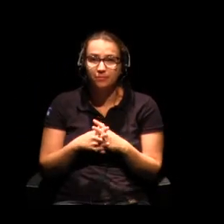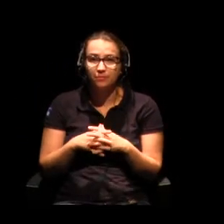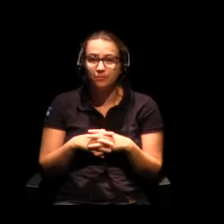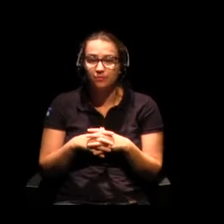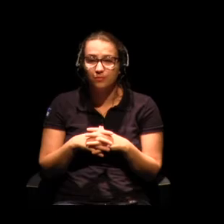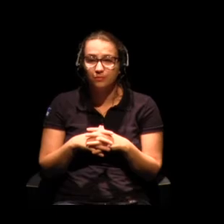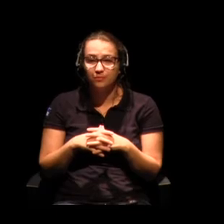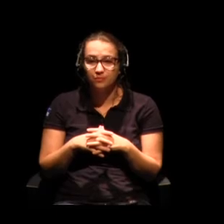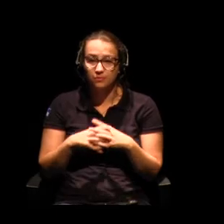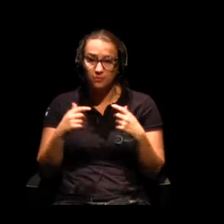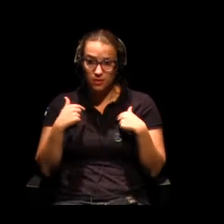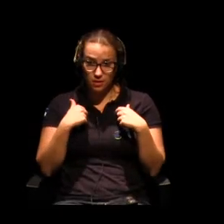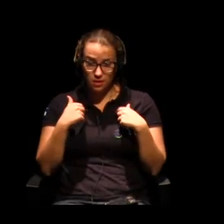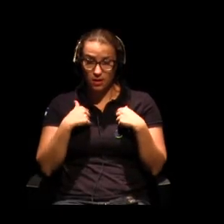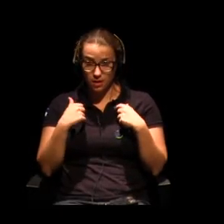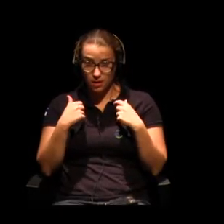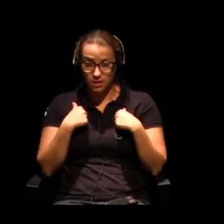que